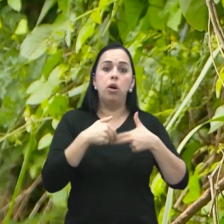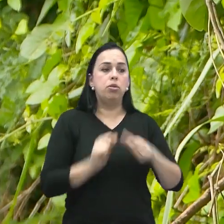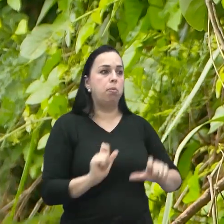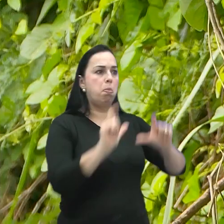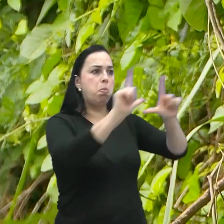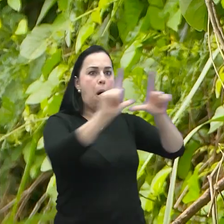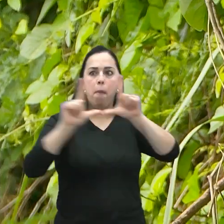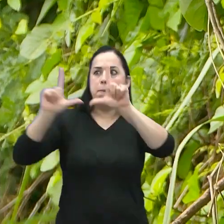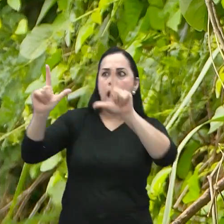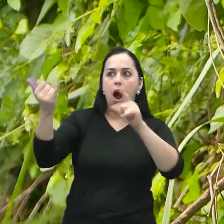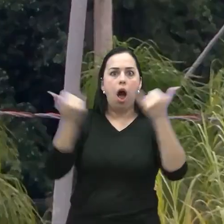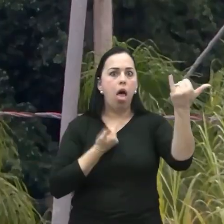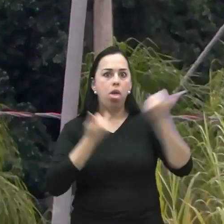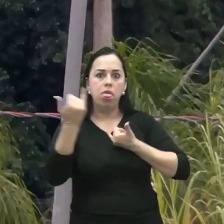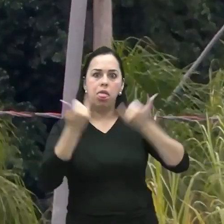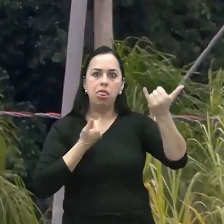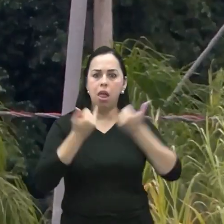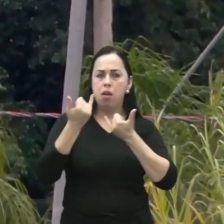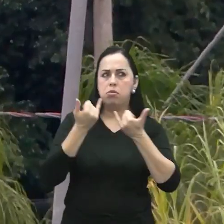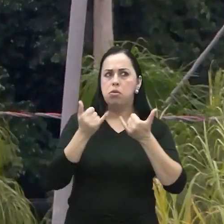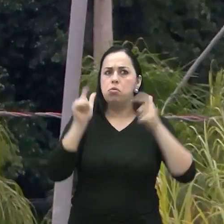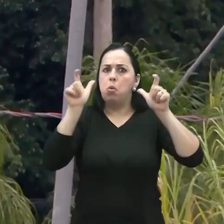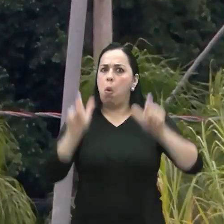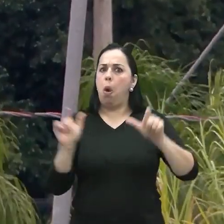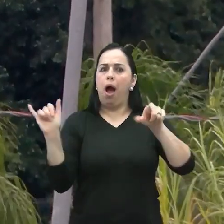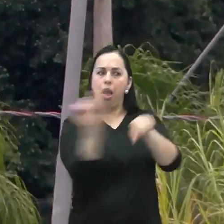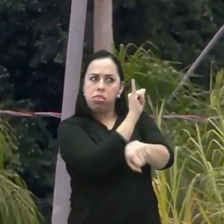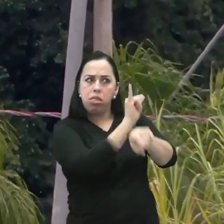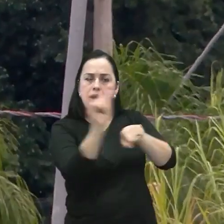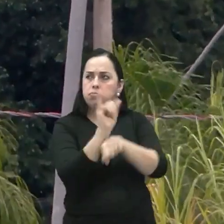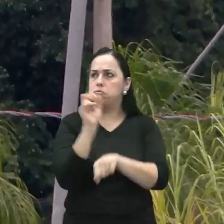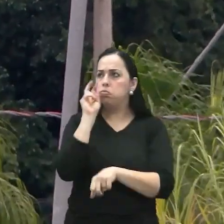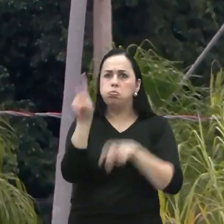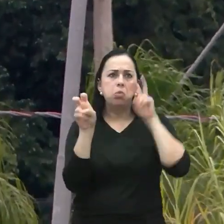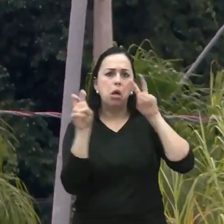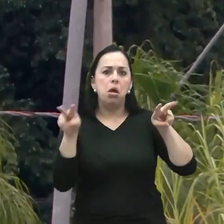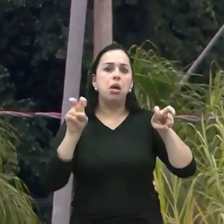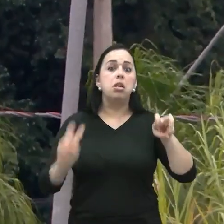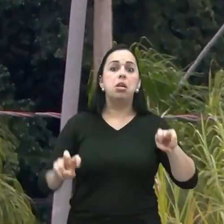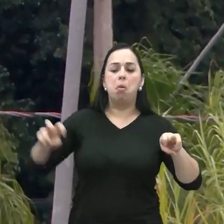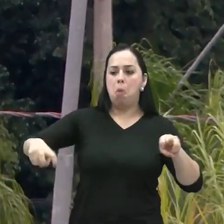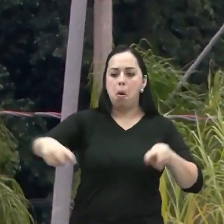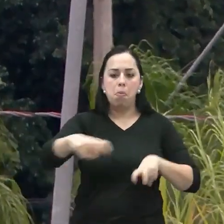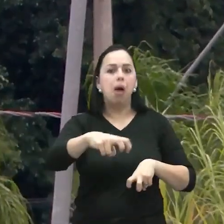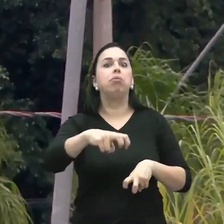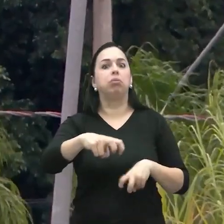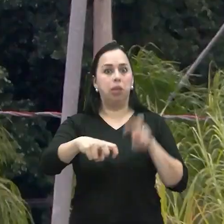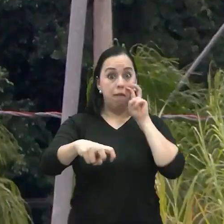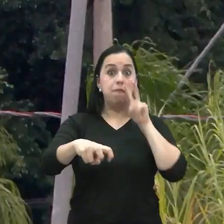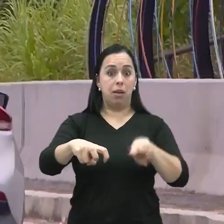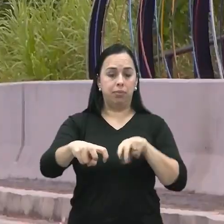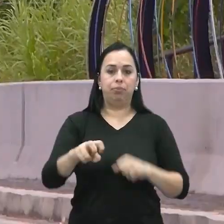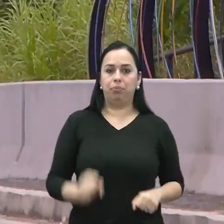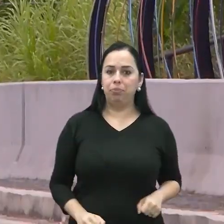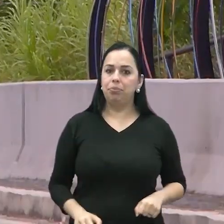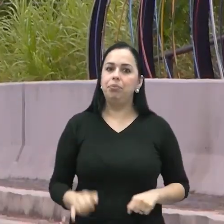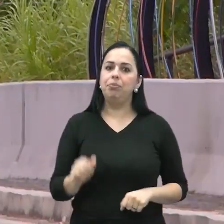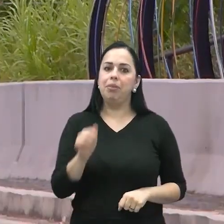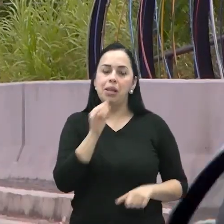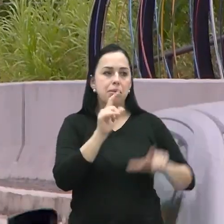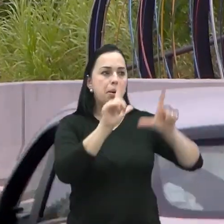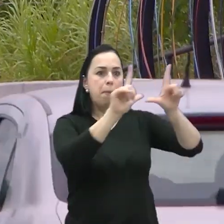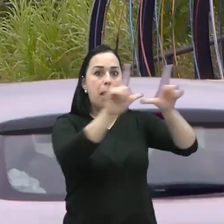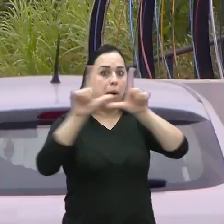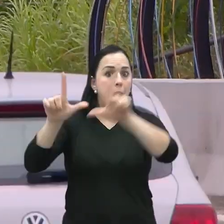colocadas placas de aviso em pontos estratégicos que esses bichos mais costumam aparecer na cidade. Na primeira